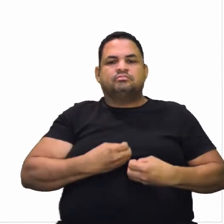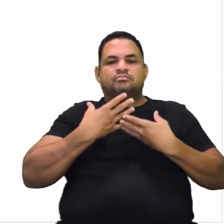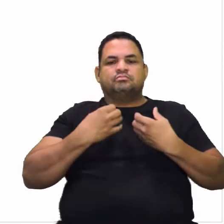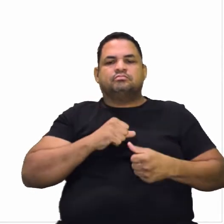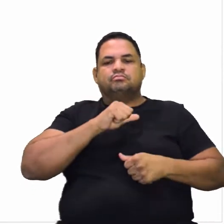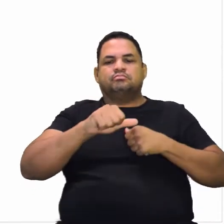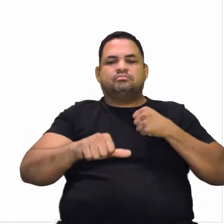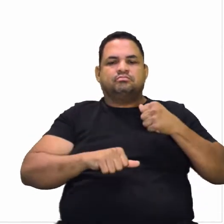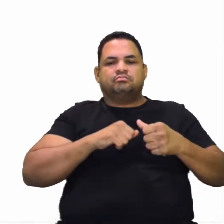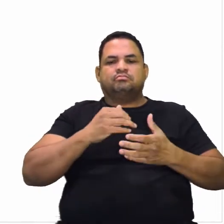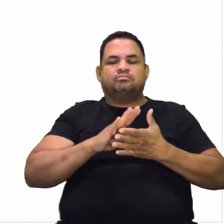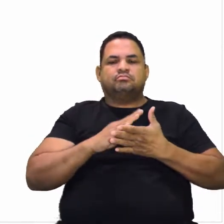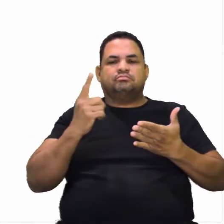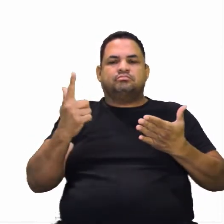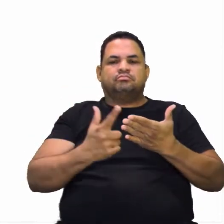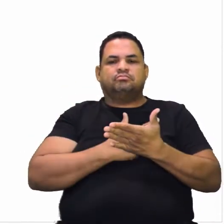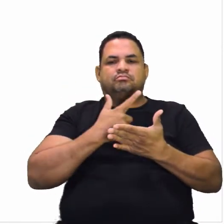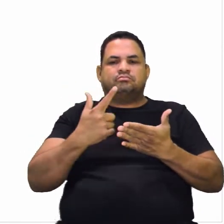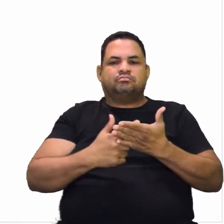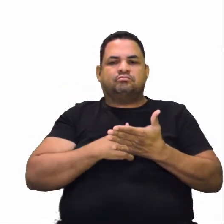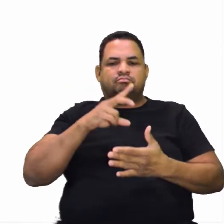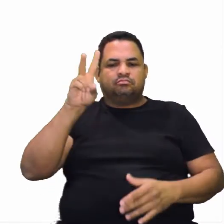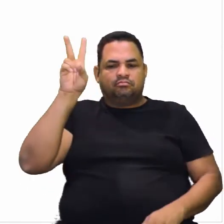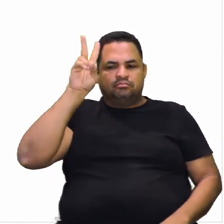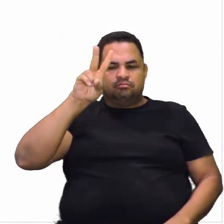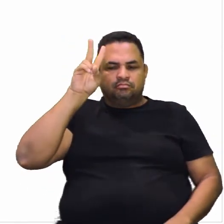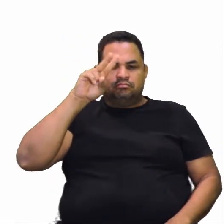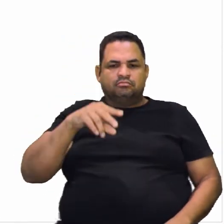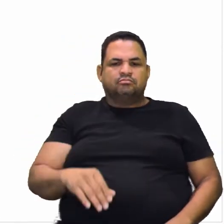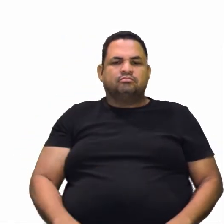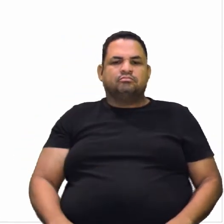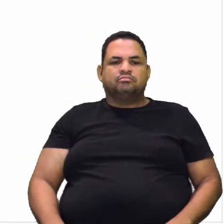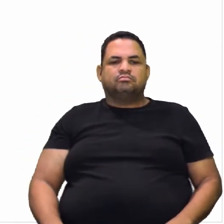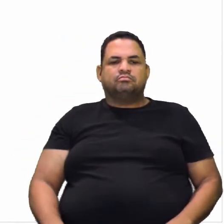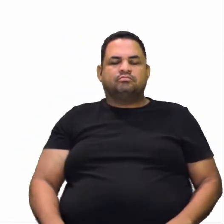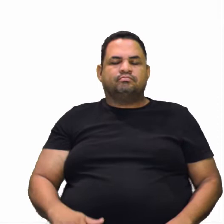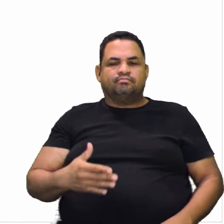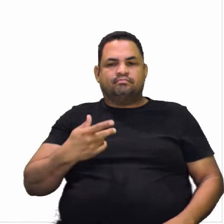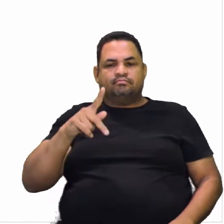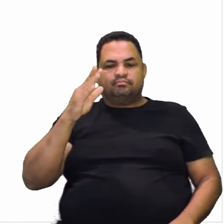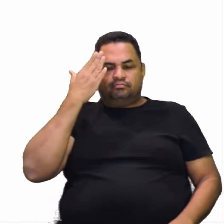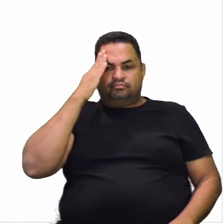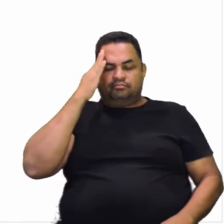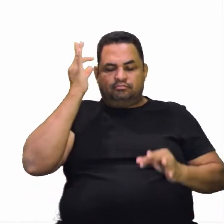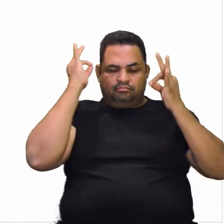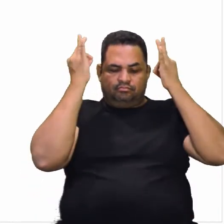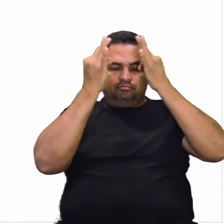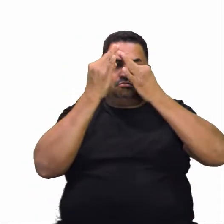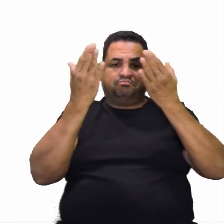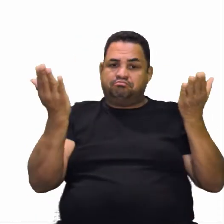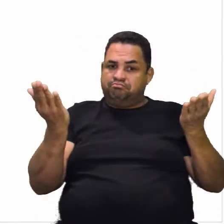um grande livro histórico para entendermos a Grécia daquele momento.